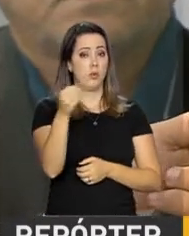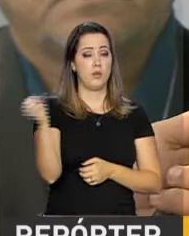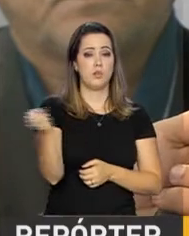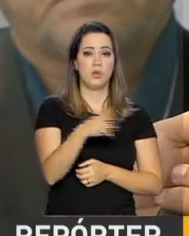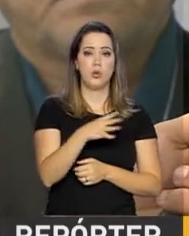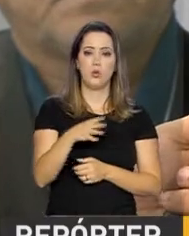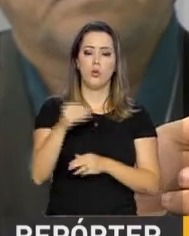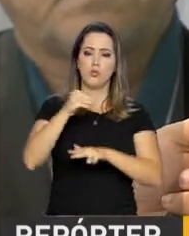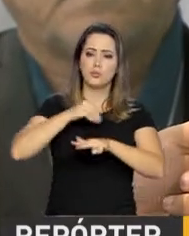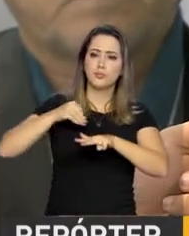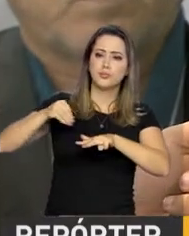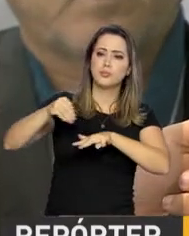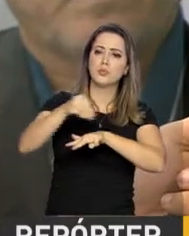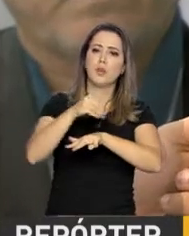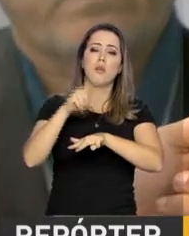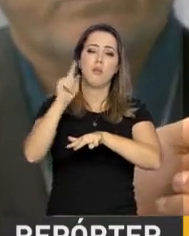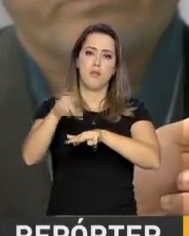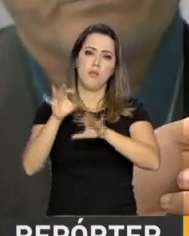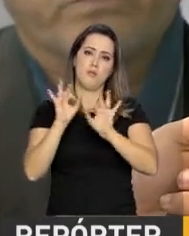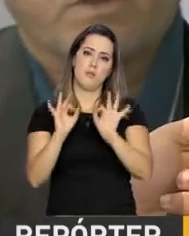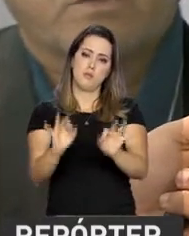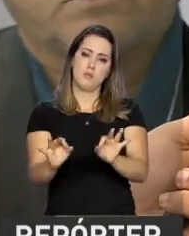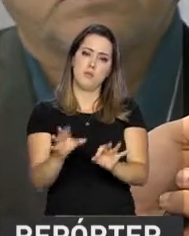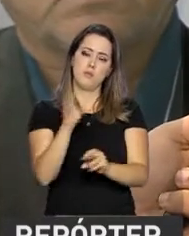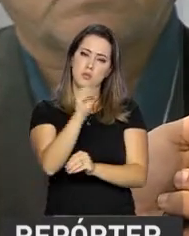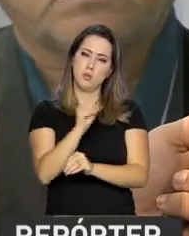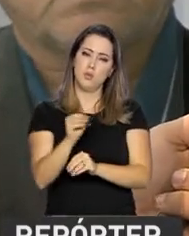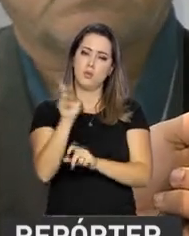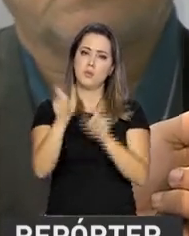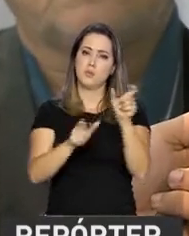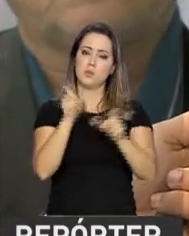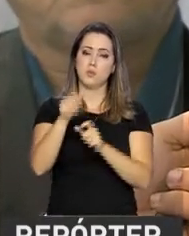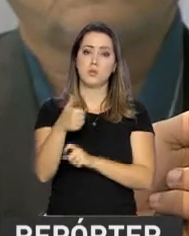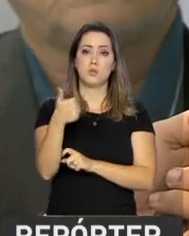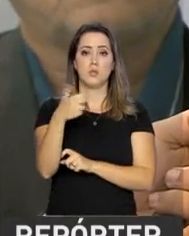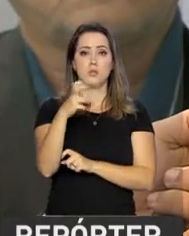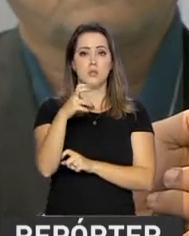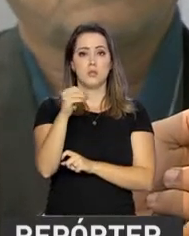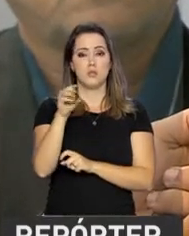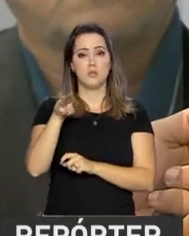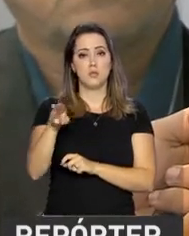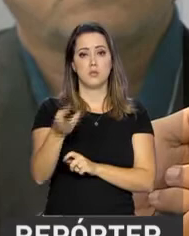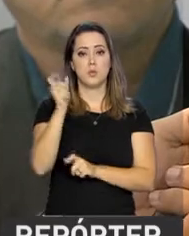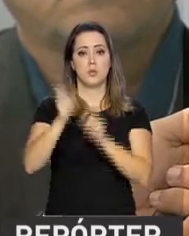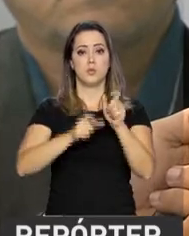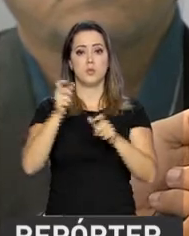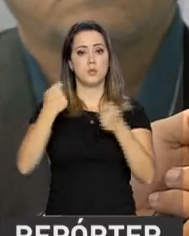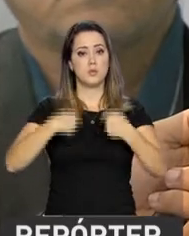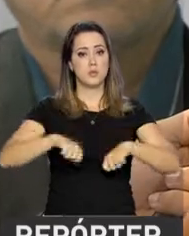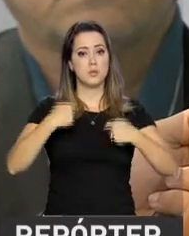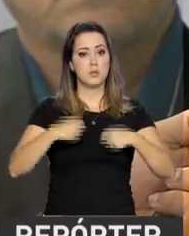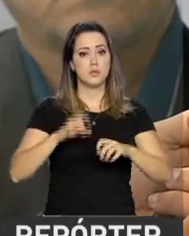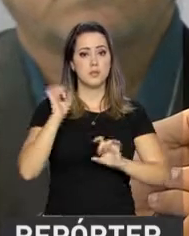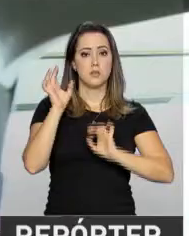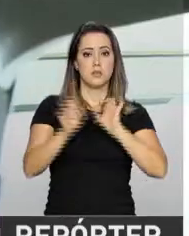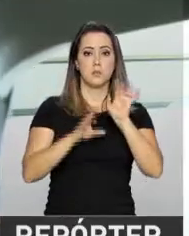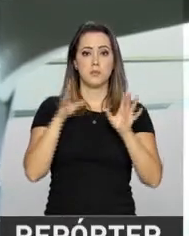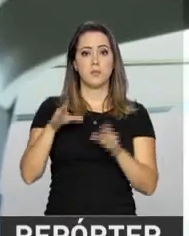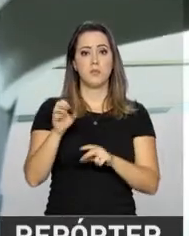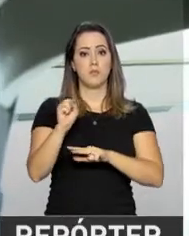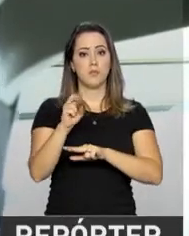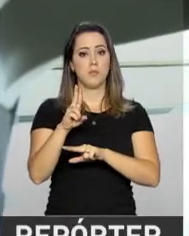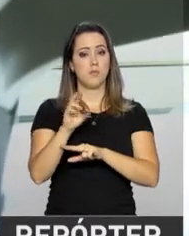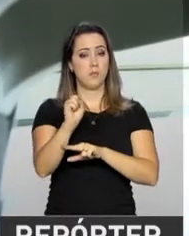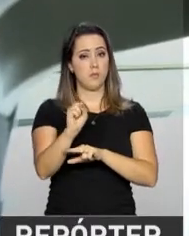são suficientes para dar cobertura a todos os 150 milhões de brasileiros que dependem exclusivamente do sus as